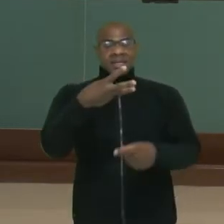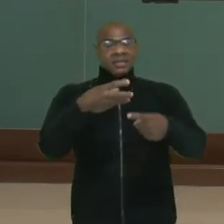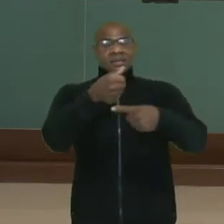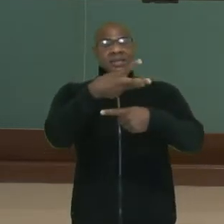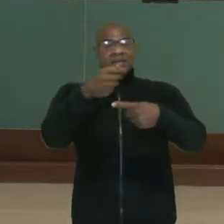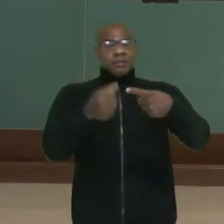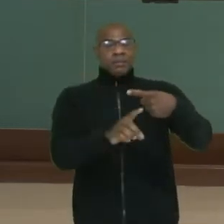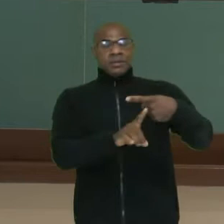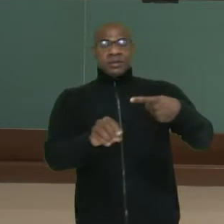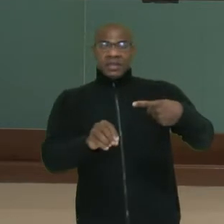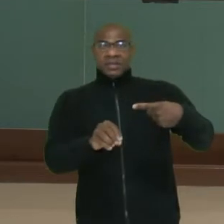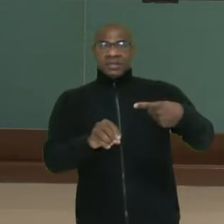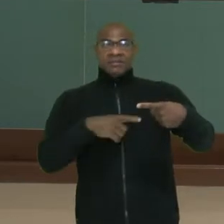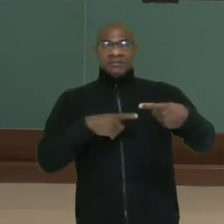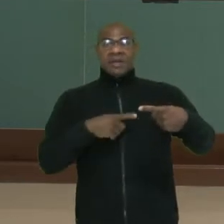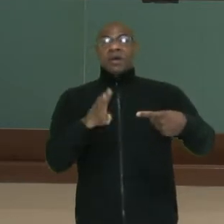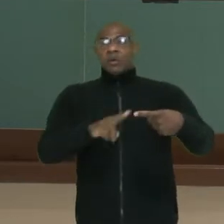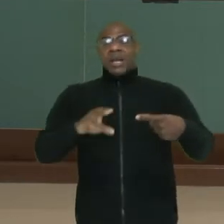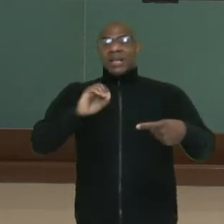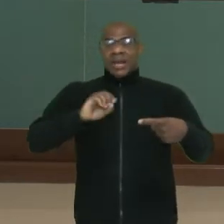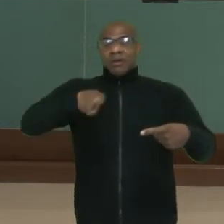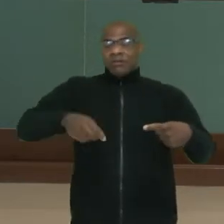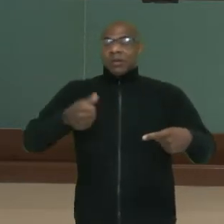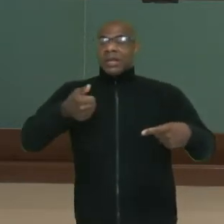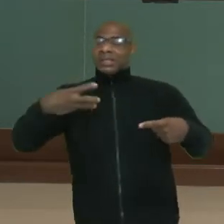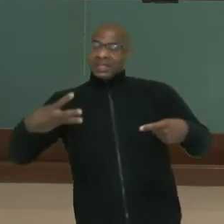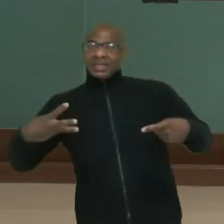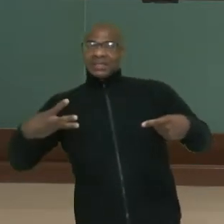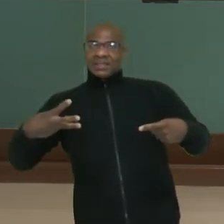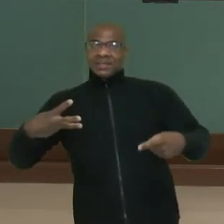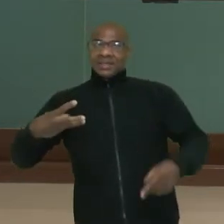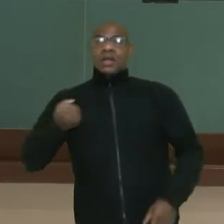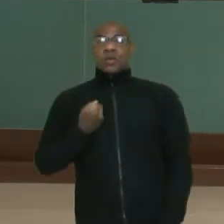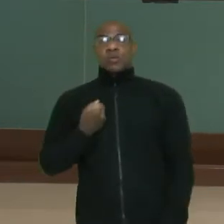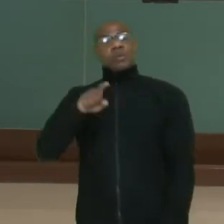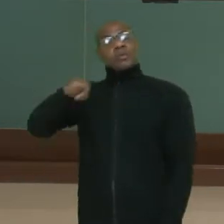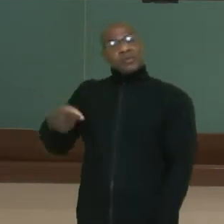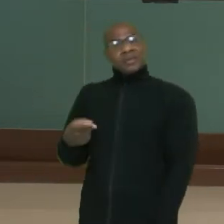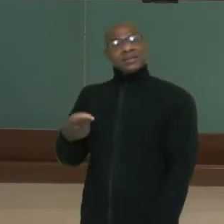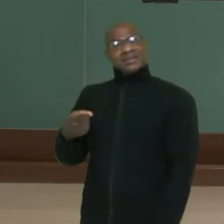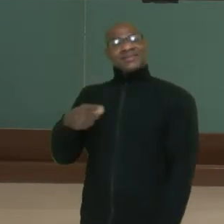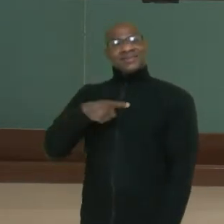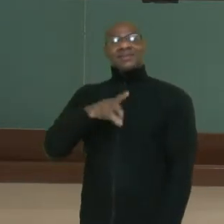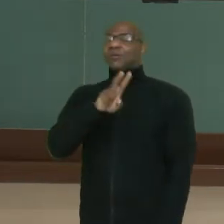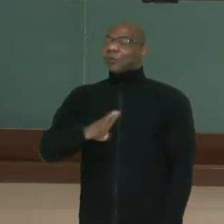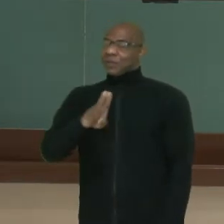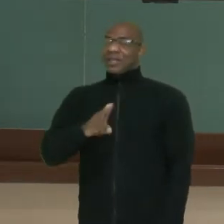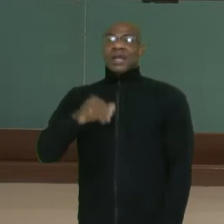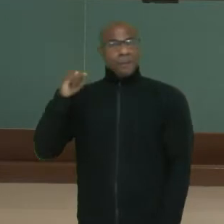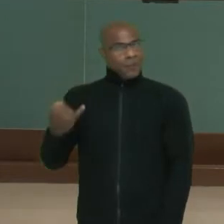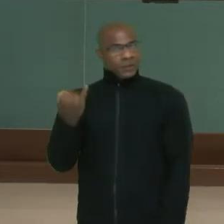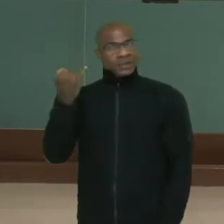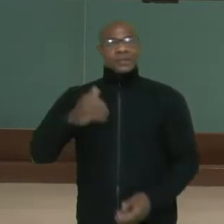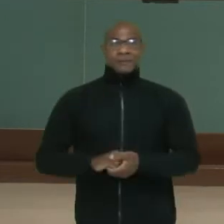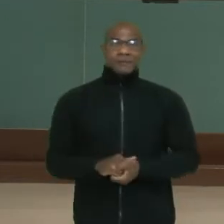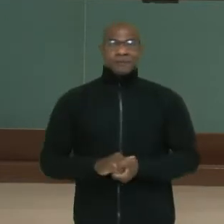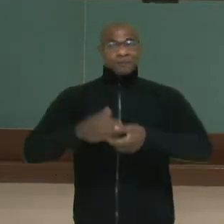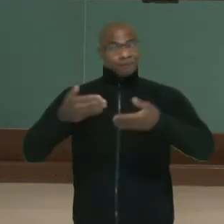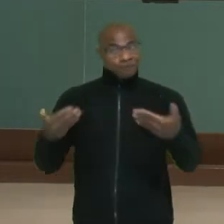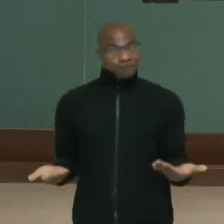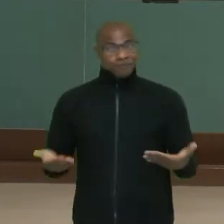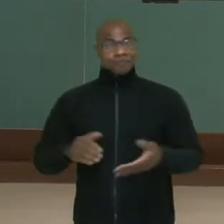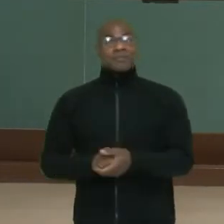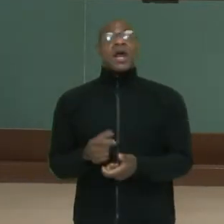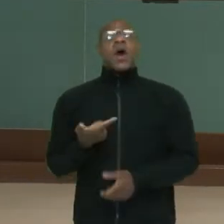100. Então, nós vamos usar 0,13. Nós usamos o número decimal, tá bom? Bem importante.